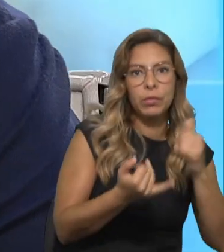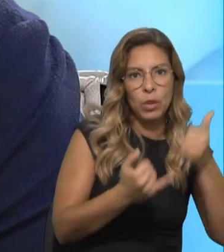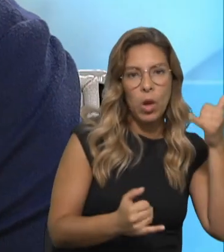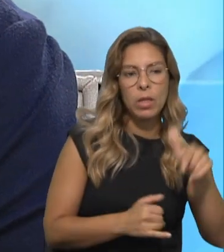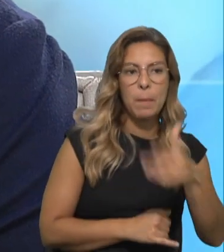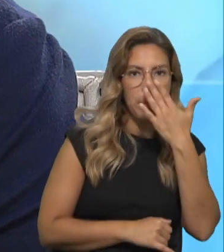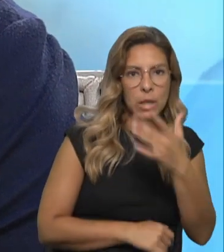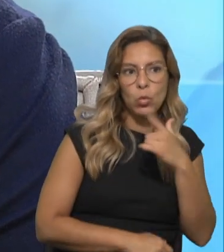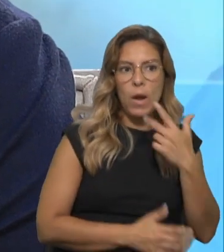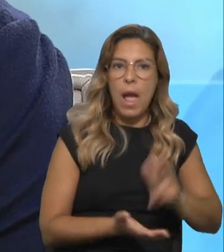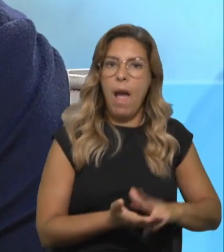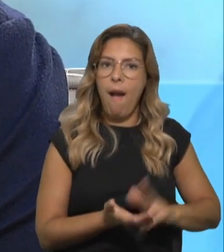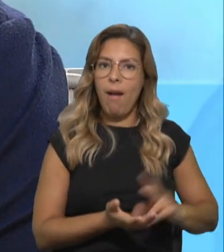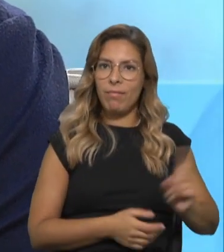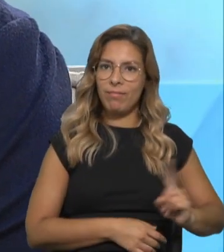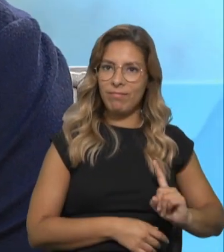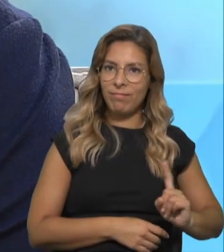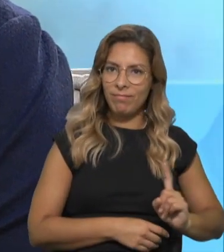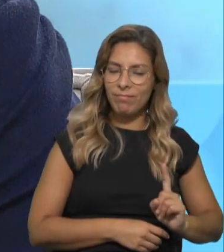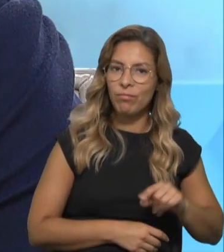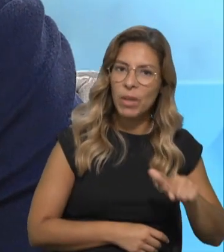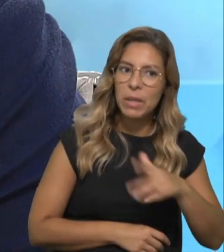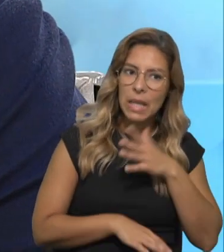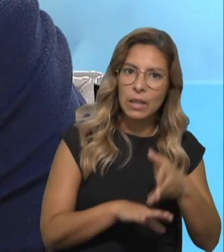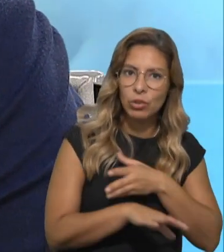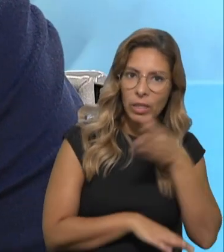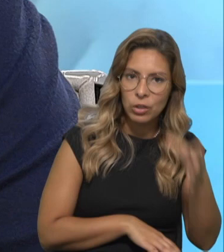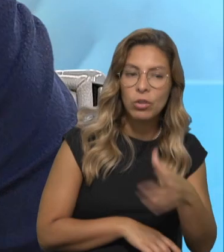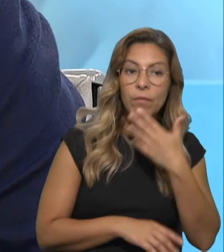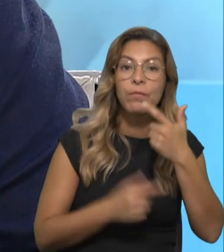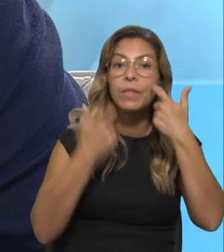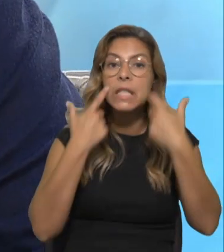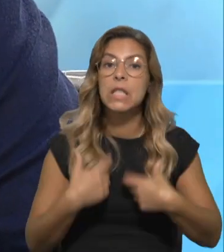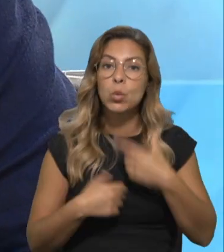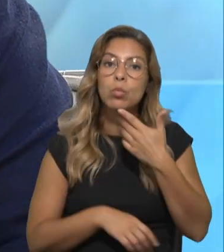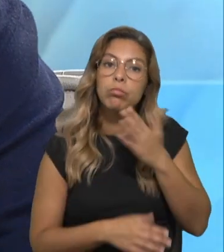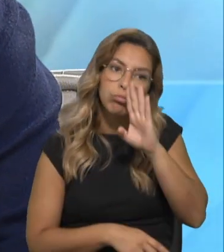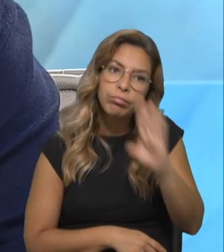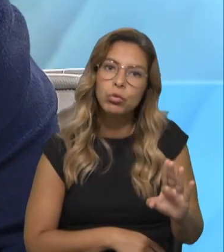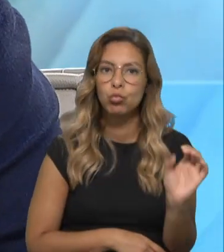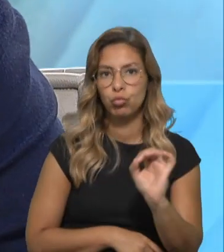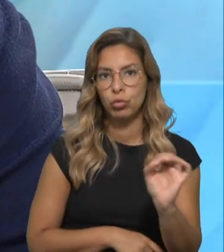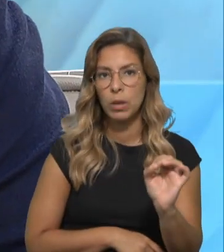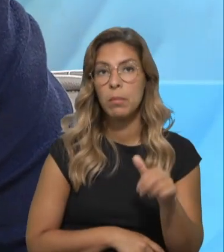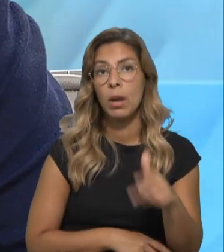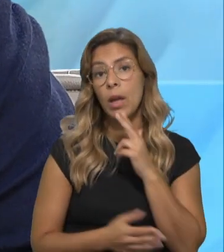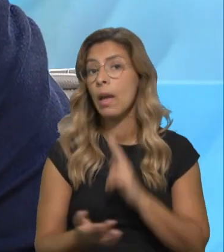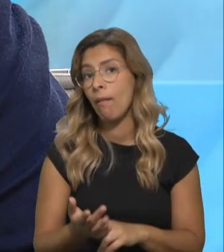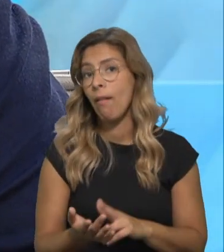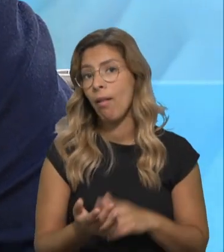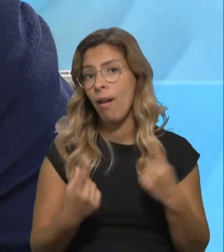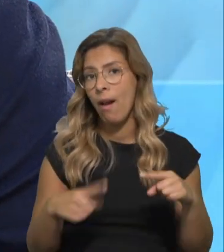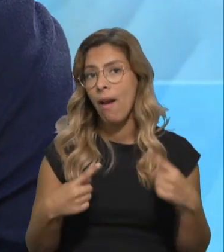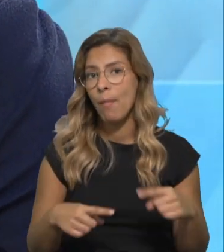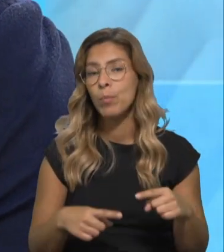Ir para o ambiente virtual dizendo aquilo que não diz no ambiente físico. Porque o ambiente virtual é real. Na